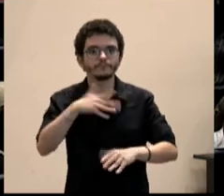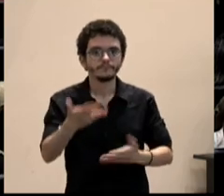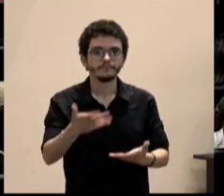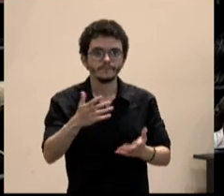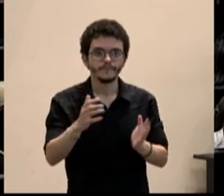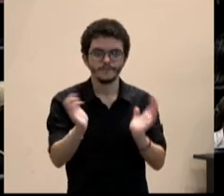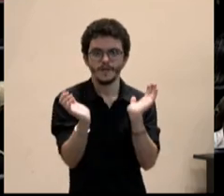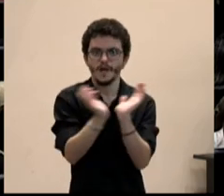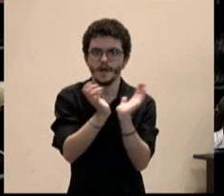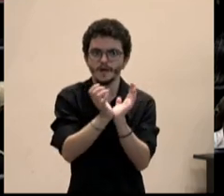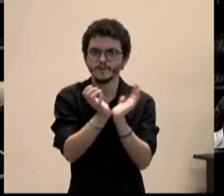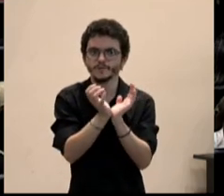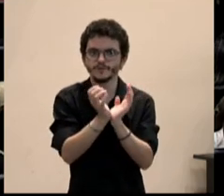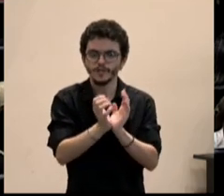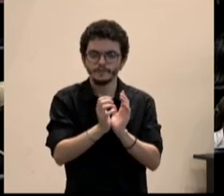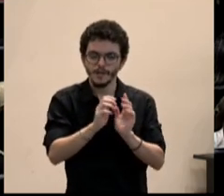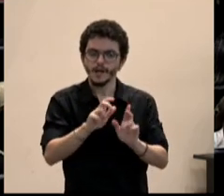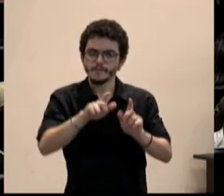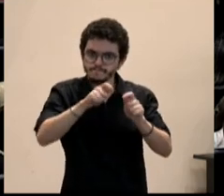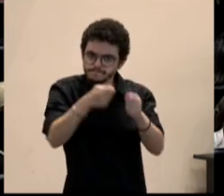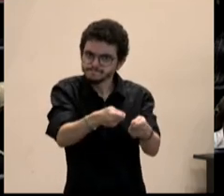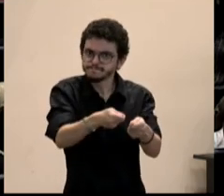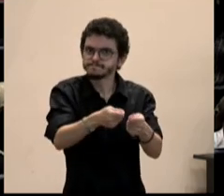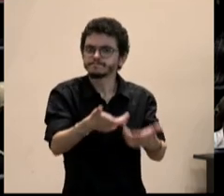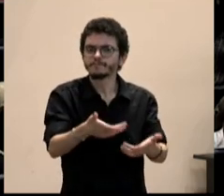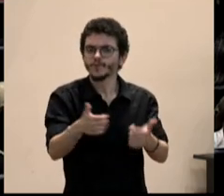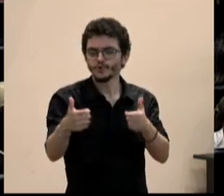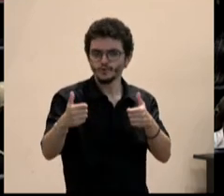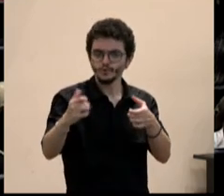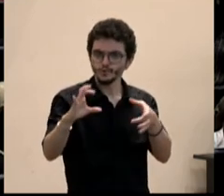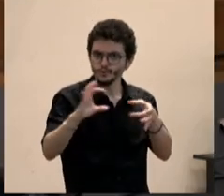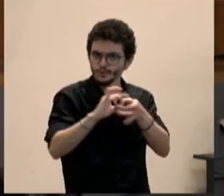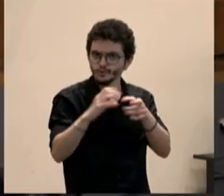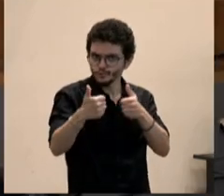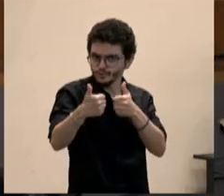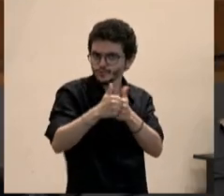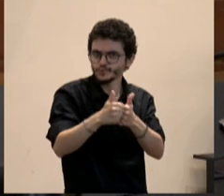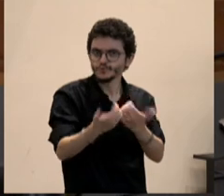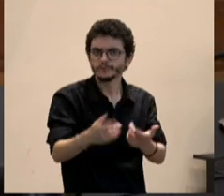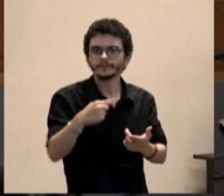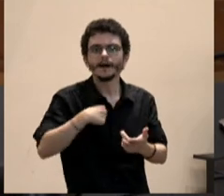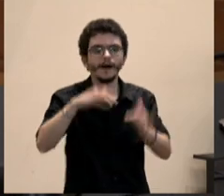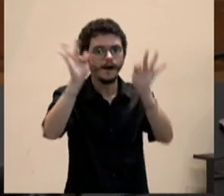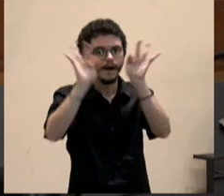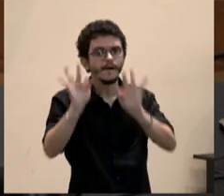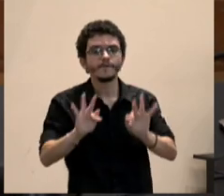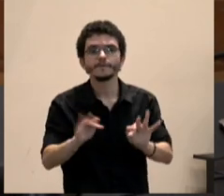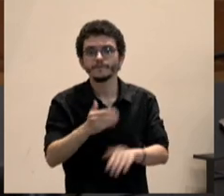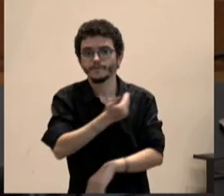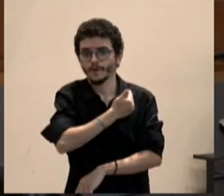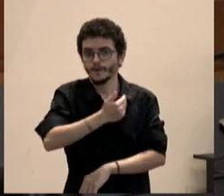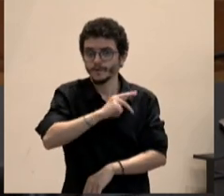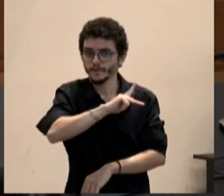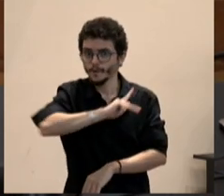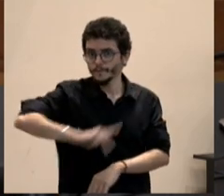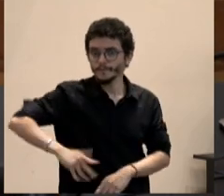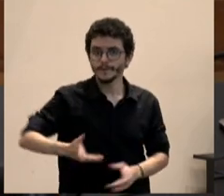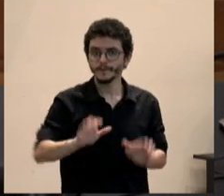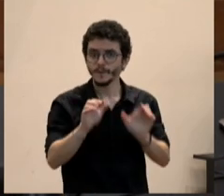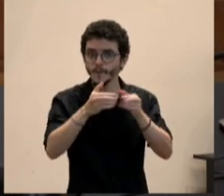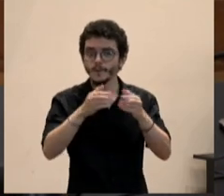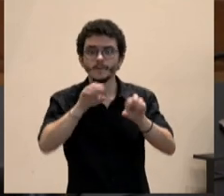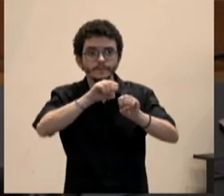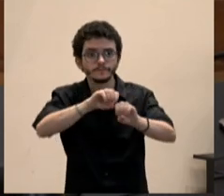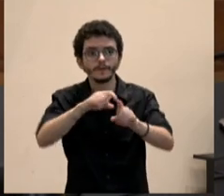aí que pega firme, né, Giovana, junto. E eu fico muito feliz como presidente da Comissão de Educação, porque quando